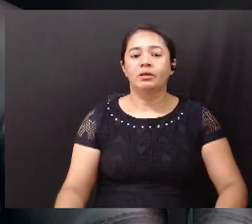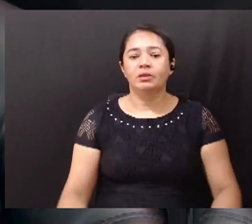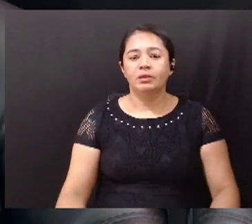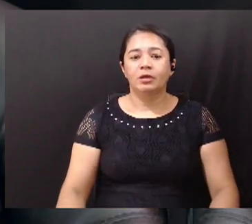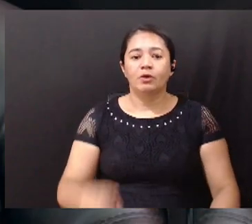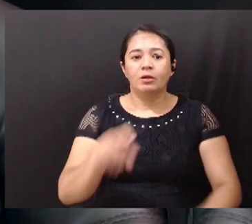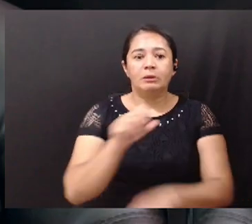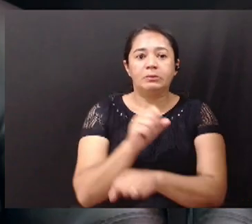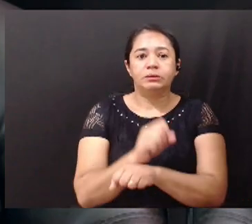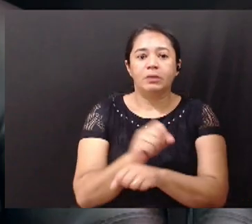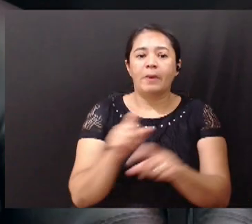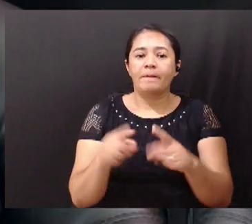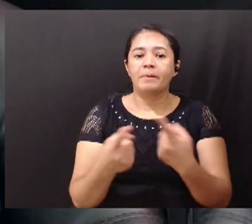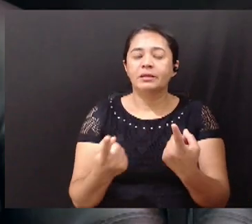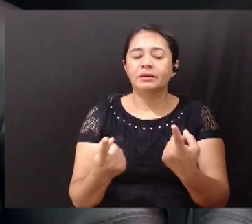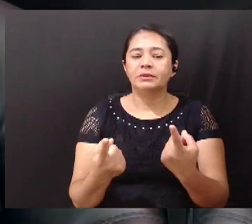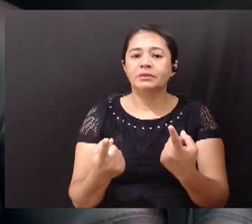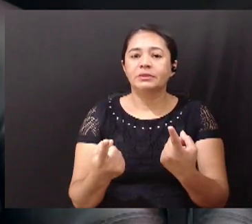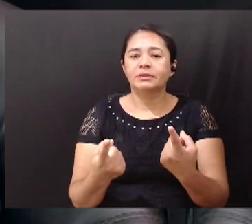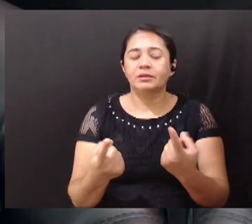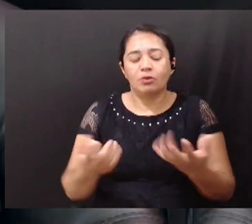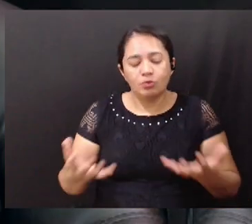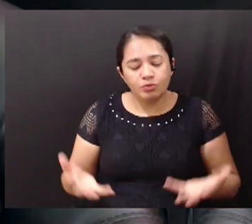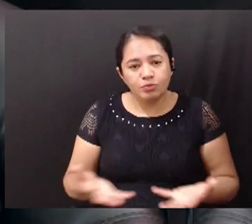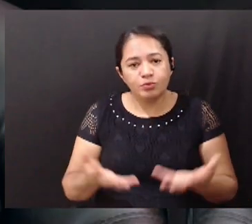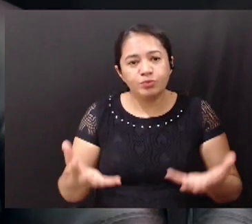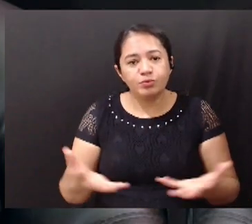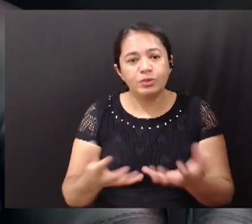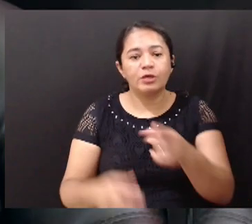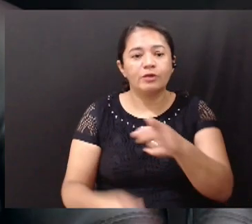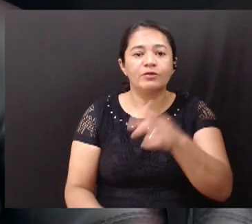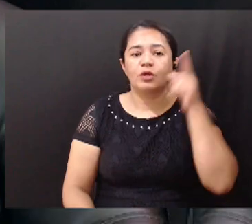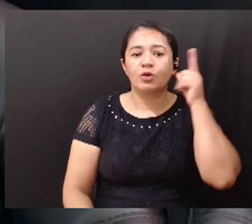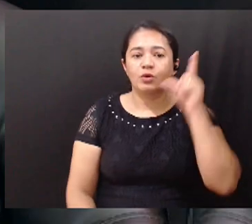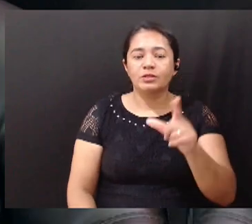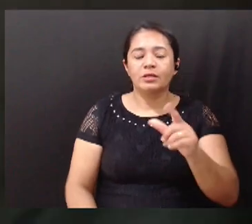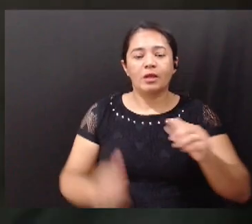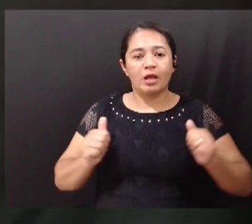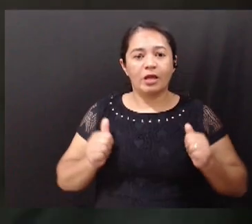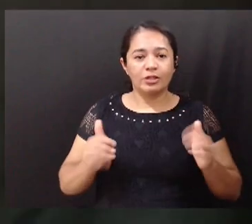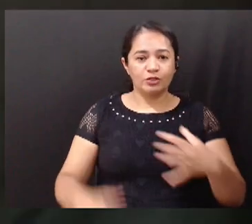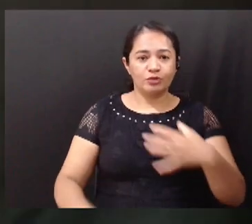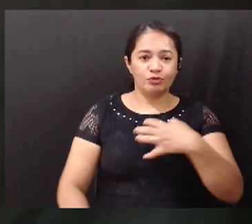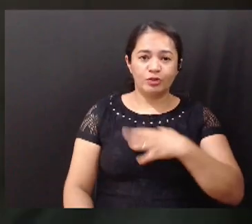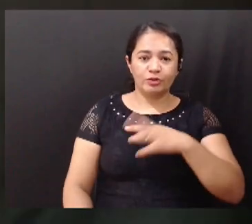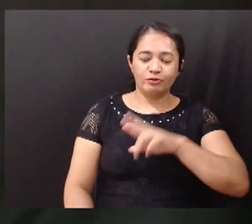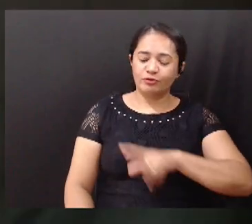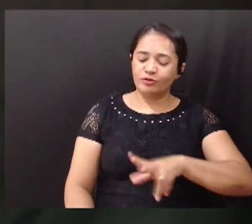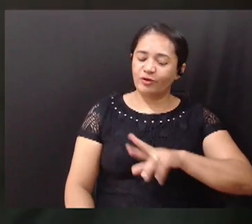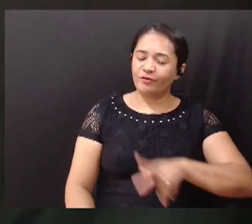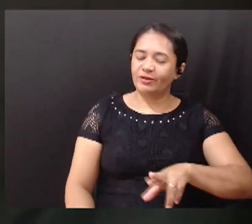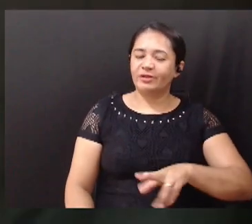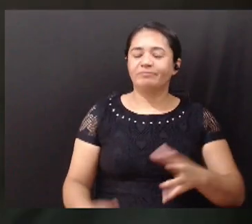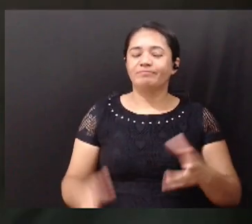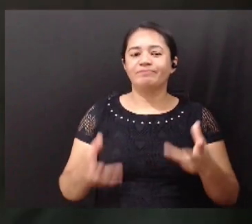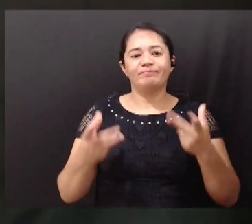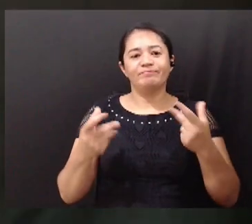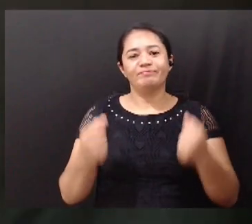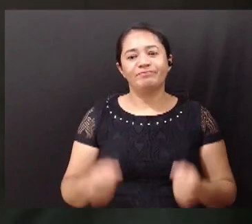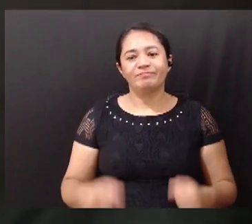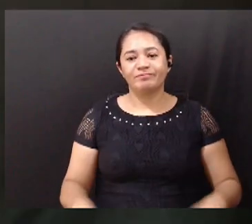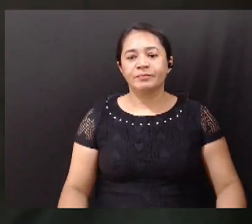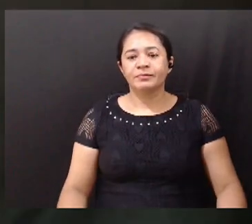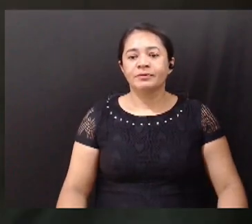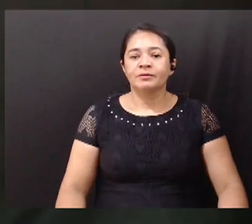sim num impulsionamento para que você haja de uma maneira diferente. Excelente. Faltando 1 minutinho para as 9,